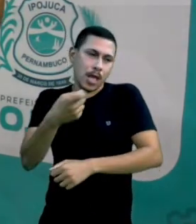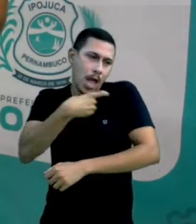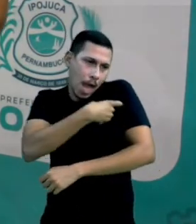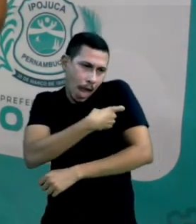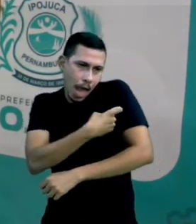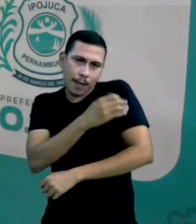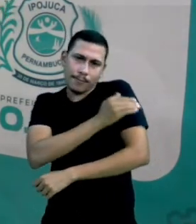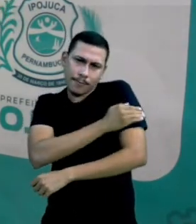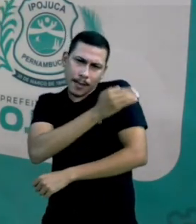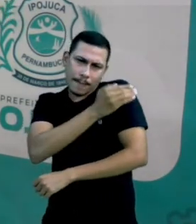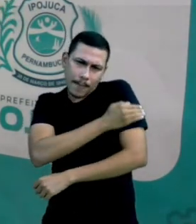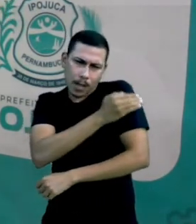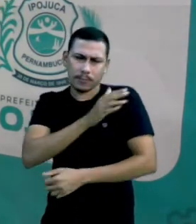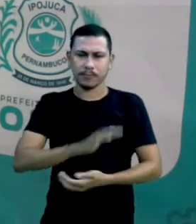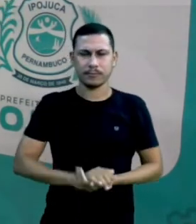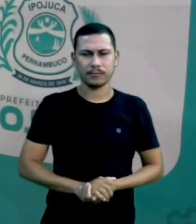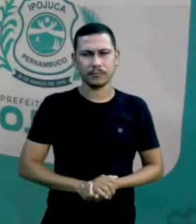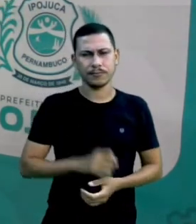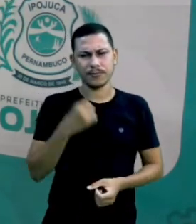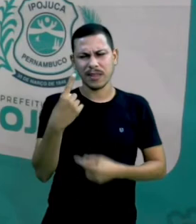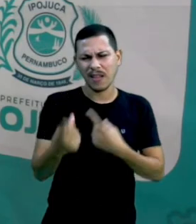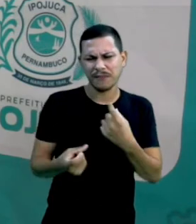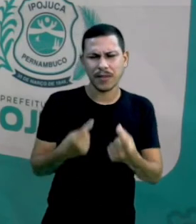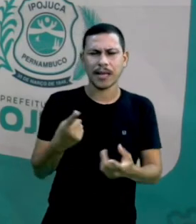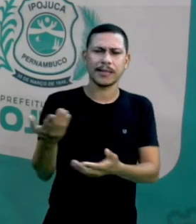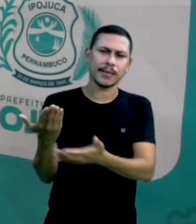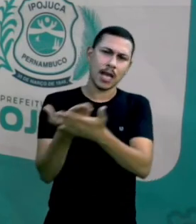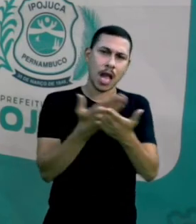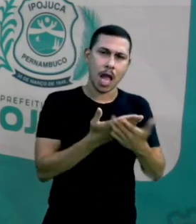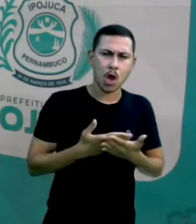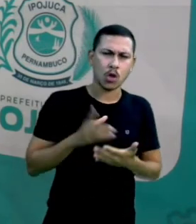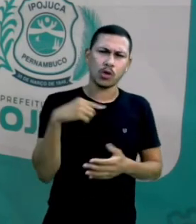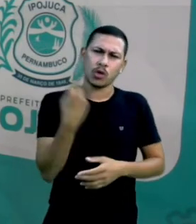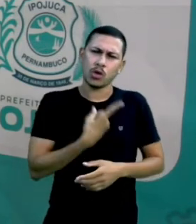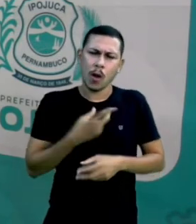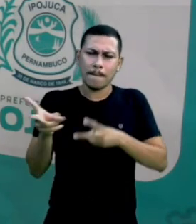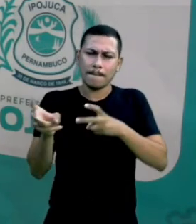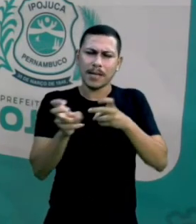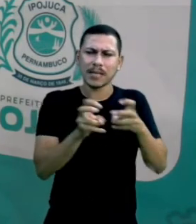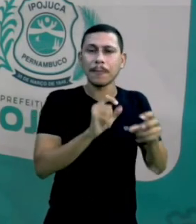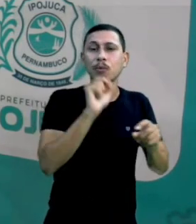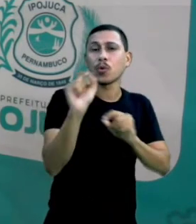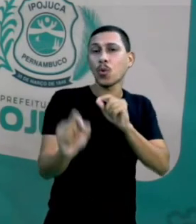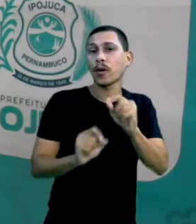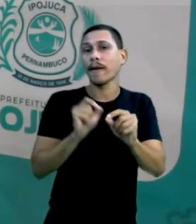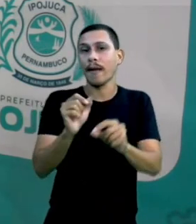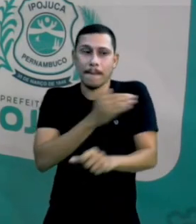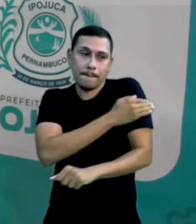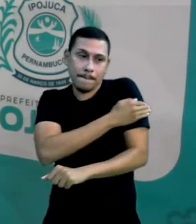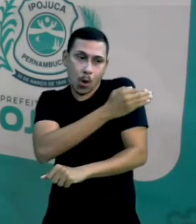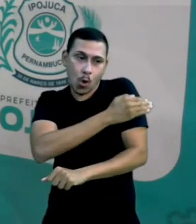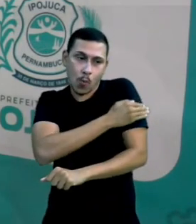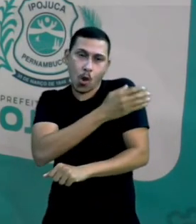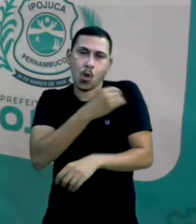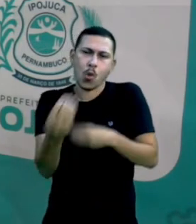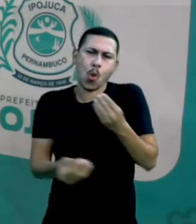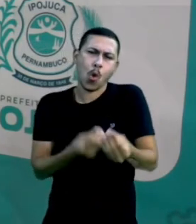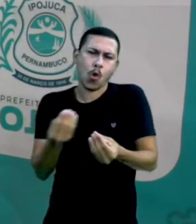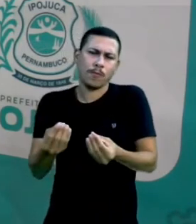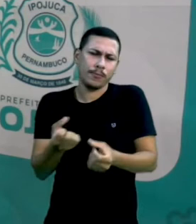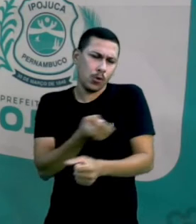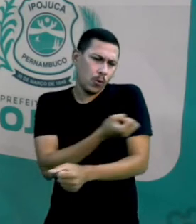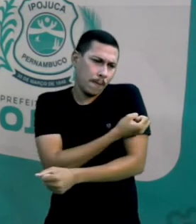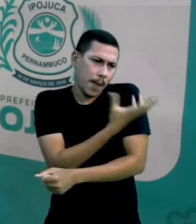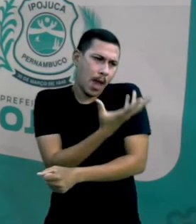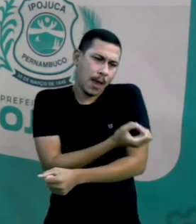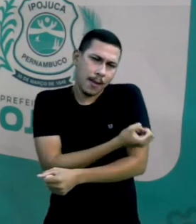em nossas aulas, já falamos sobre isso, sobre a construção do tecido muscular, né, sobre como